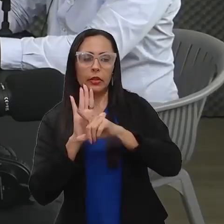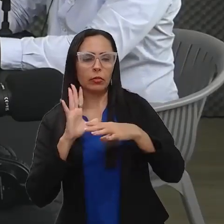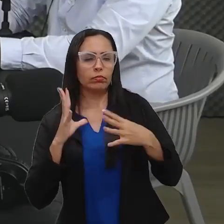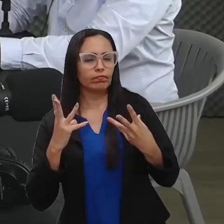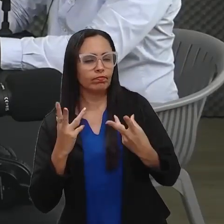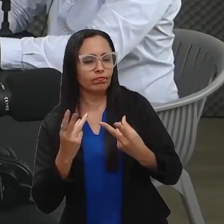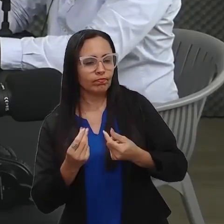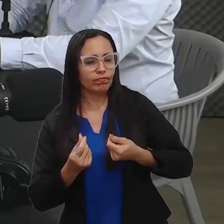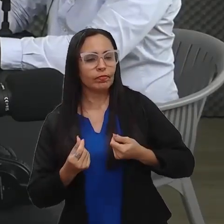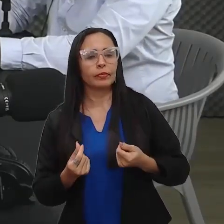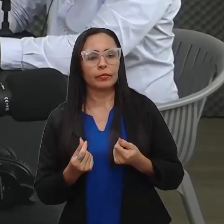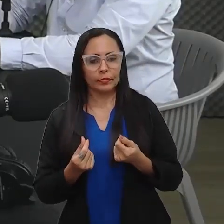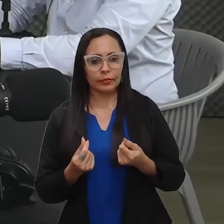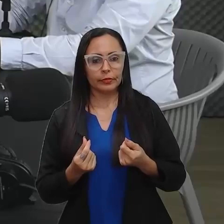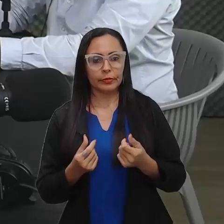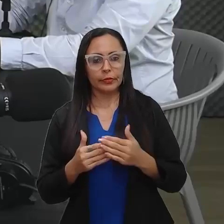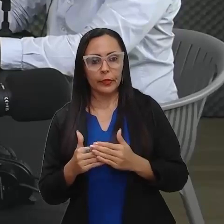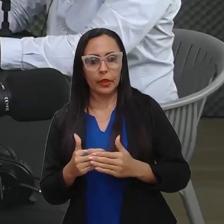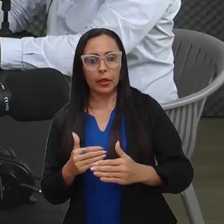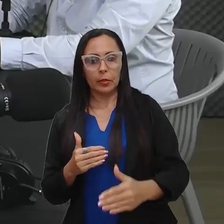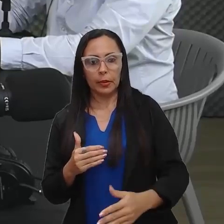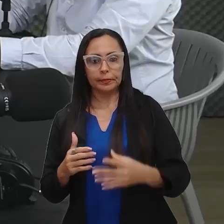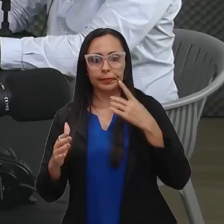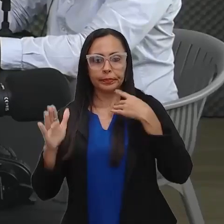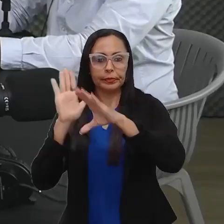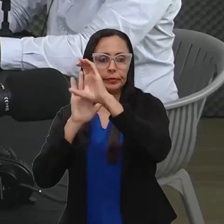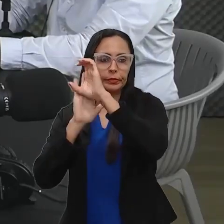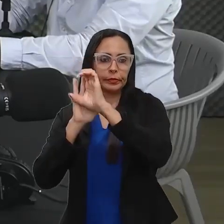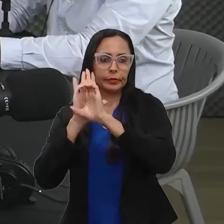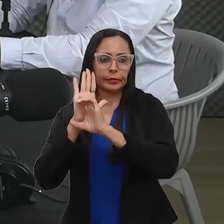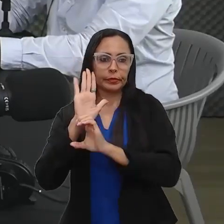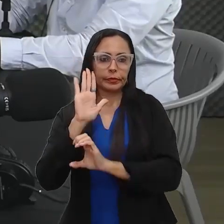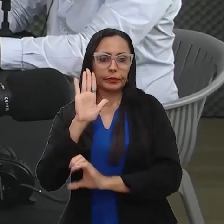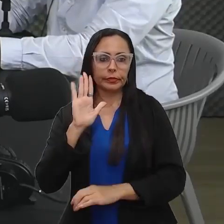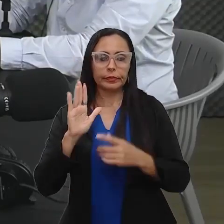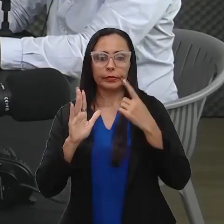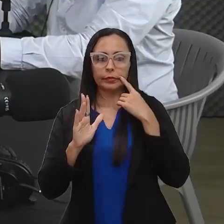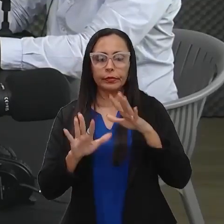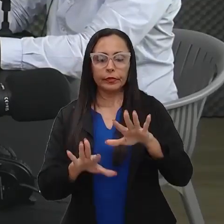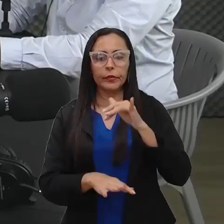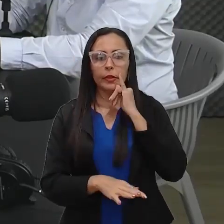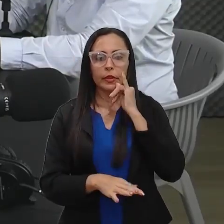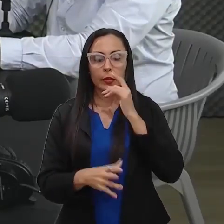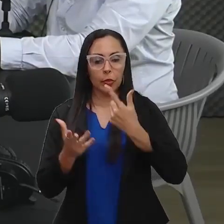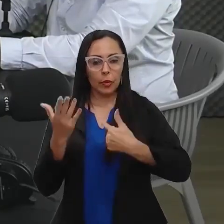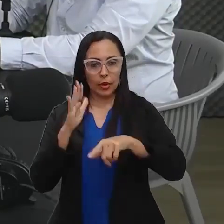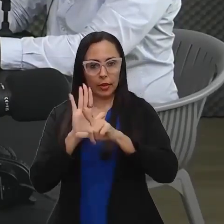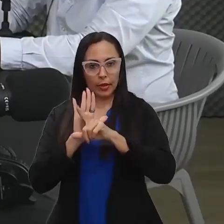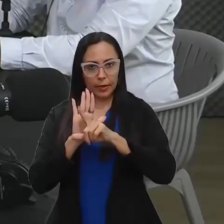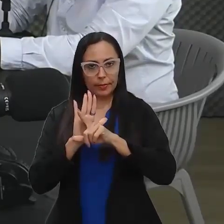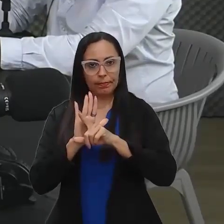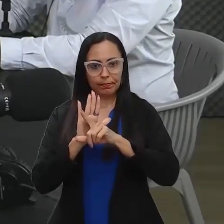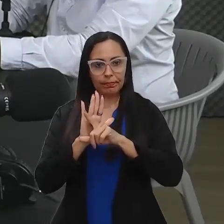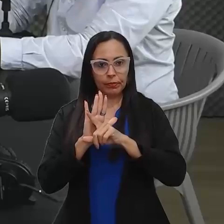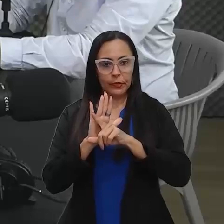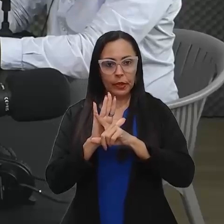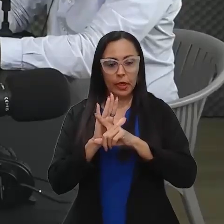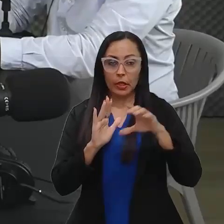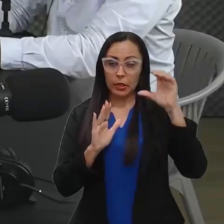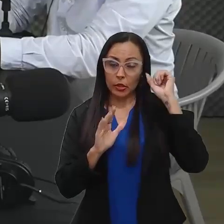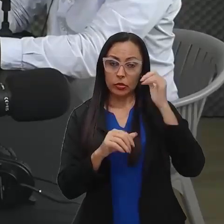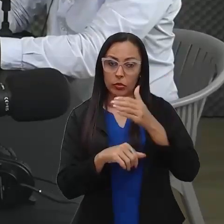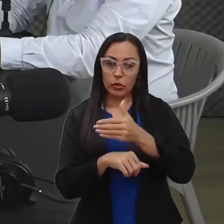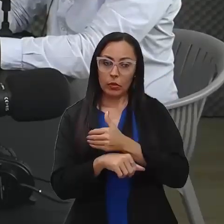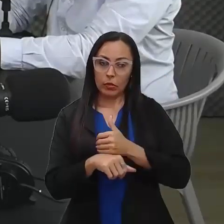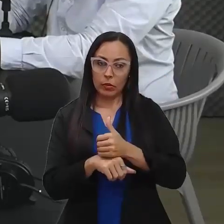sofisticada, né, a partir do estatuto e todos esses, né, porque, por exemplo, essa lei da escuta